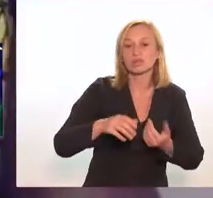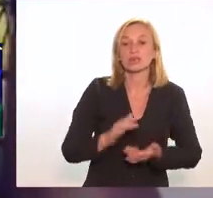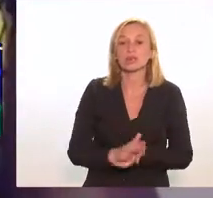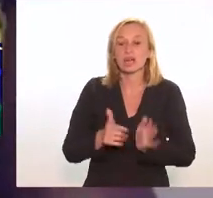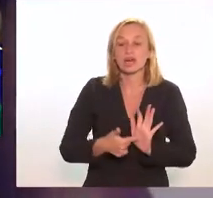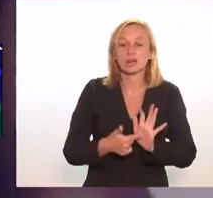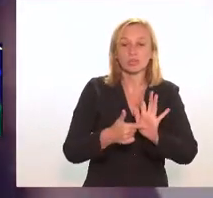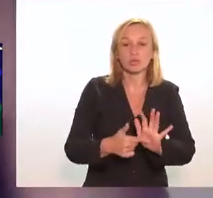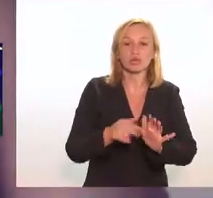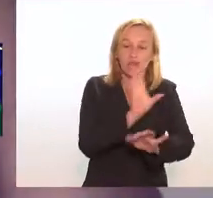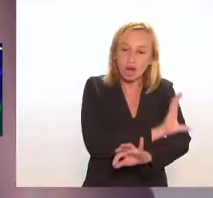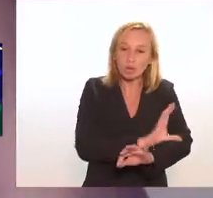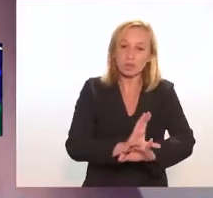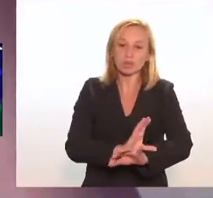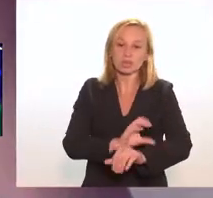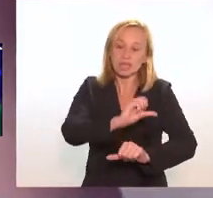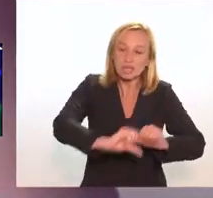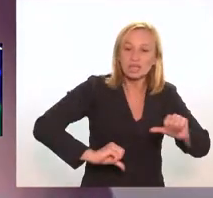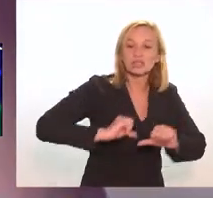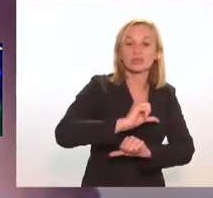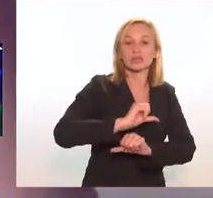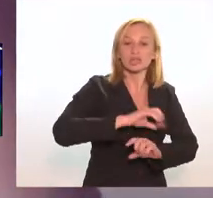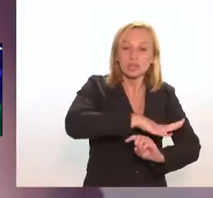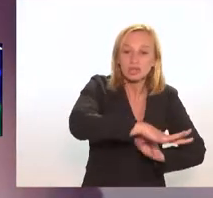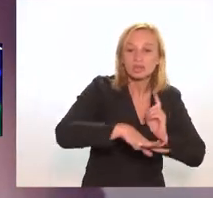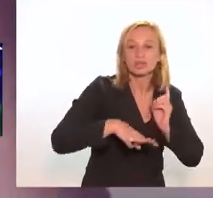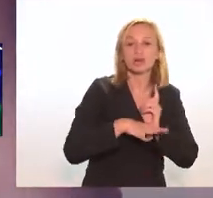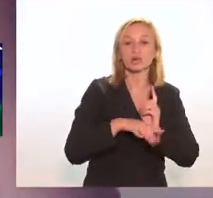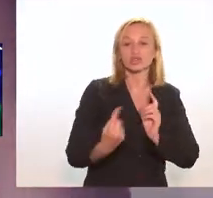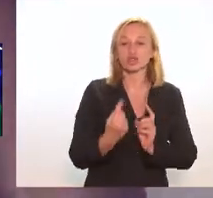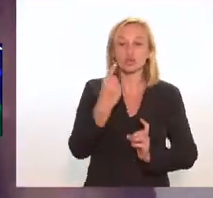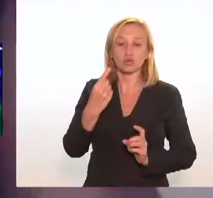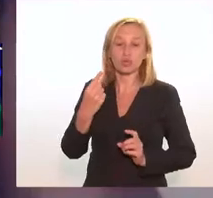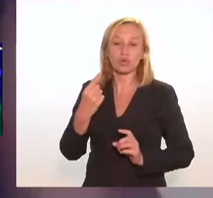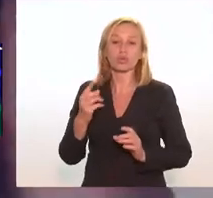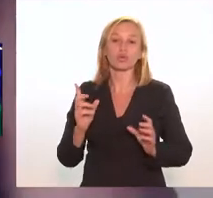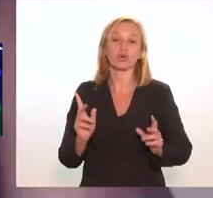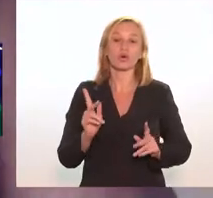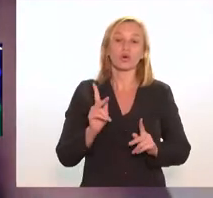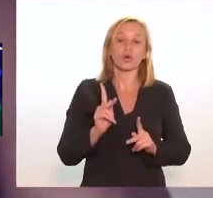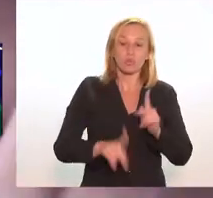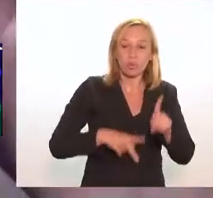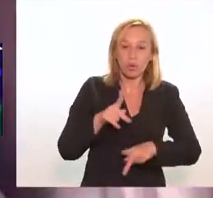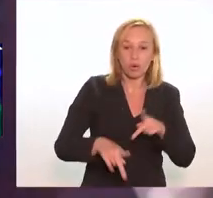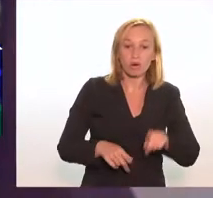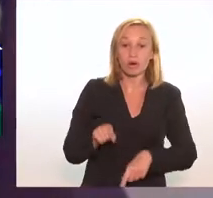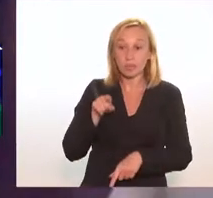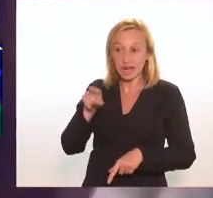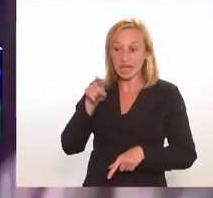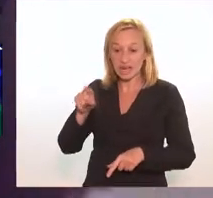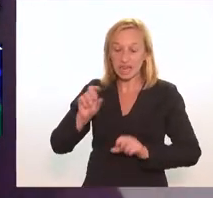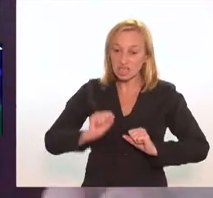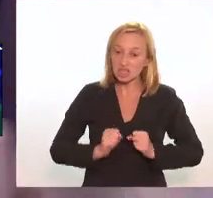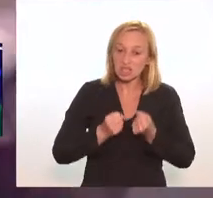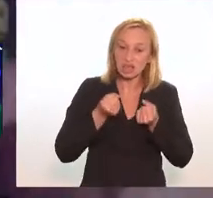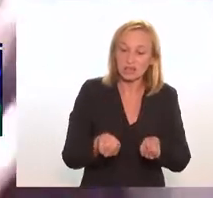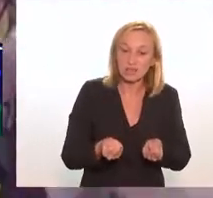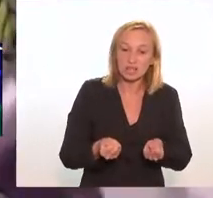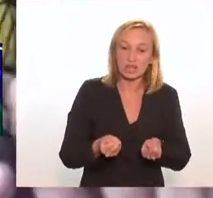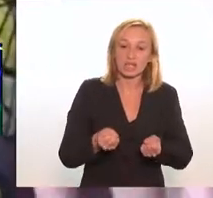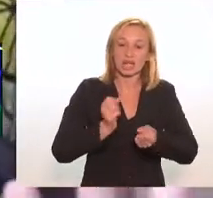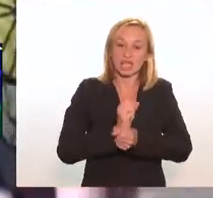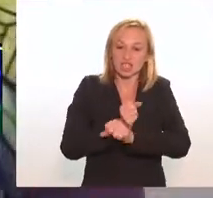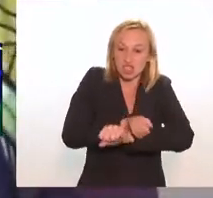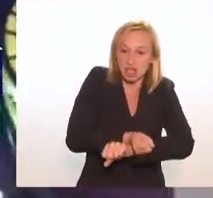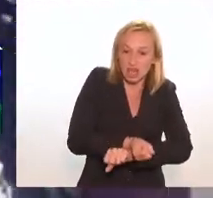a cultura e a transformação social de um povo. Então, para aqueles que defendem que a escravidão